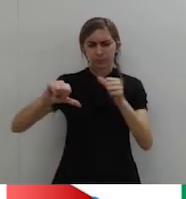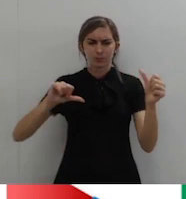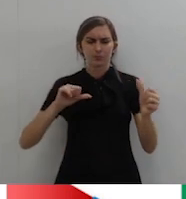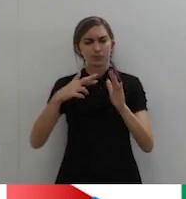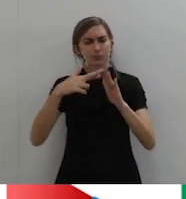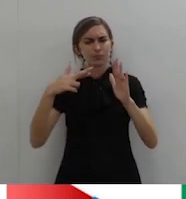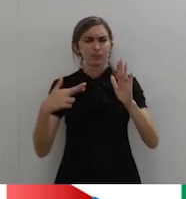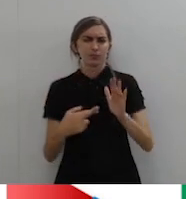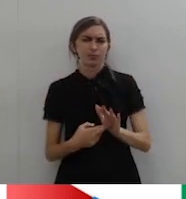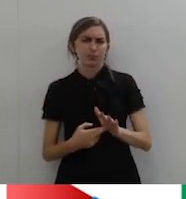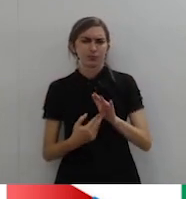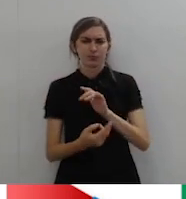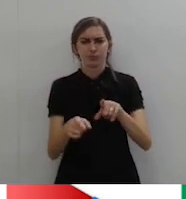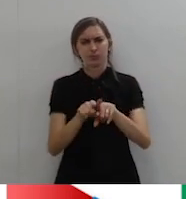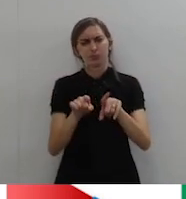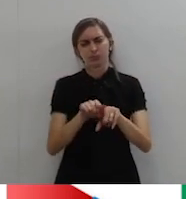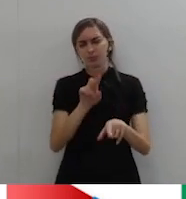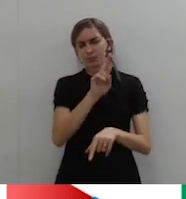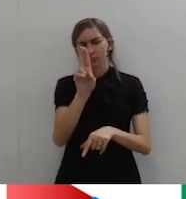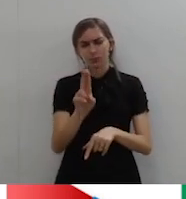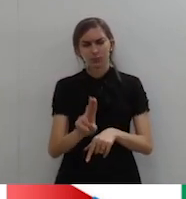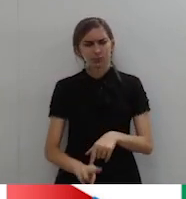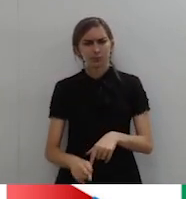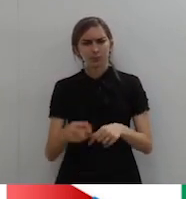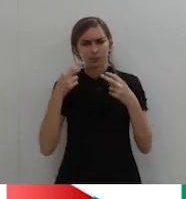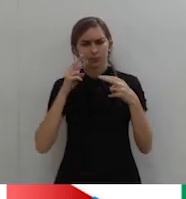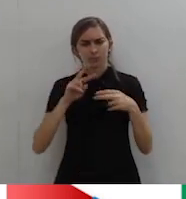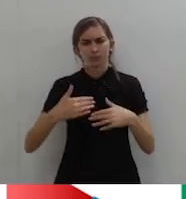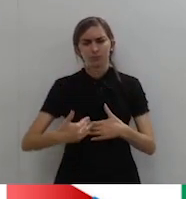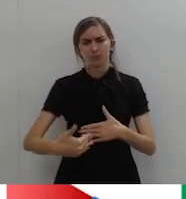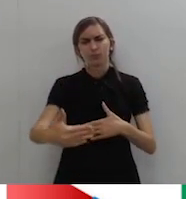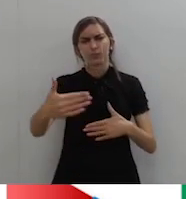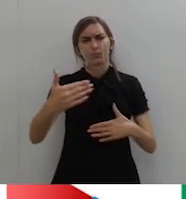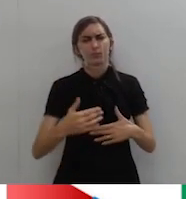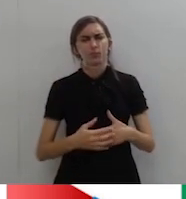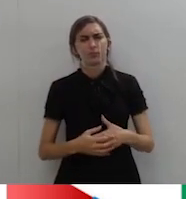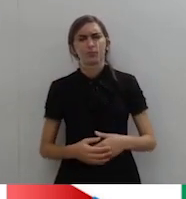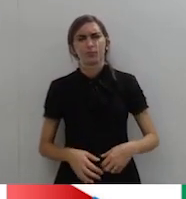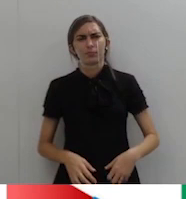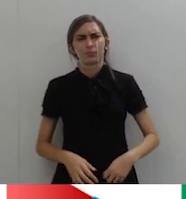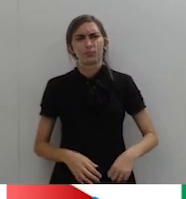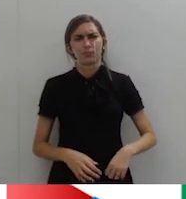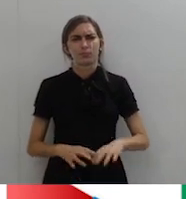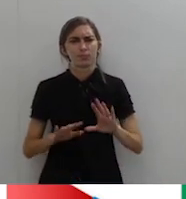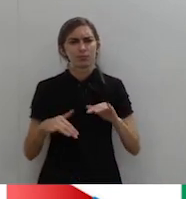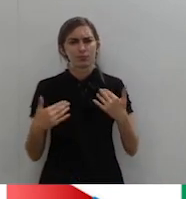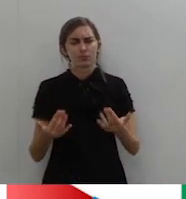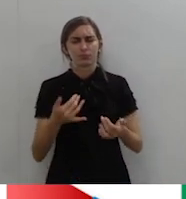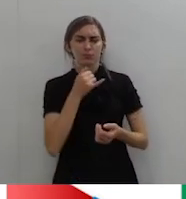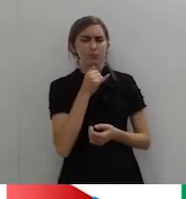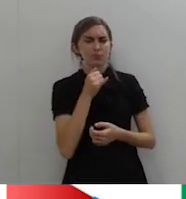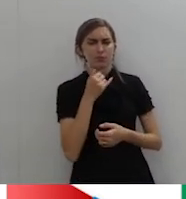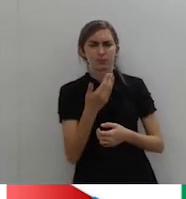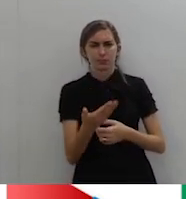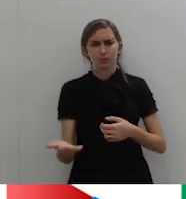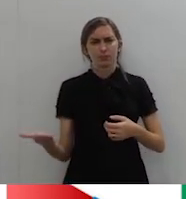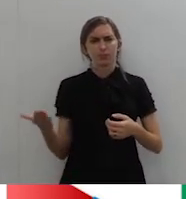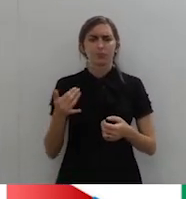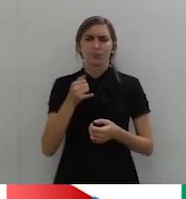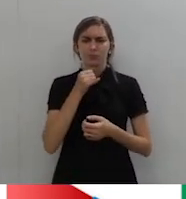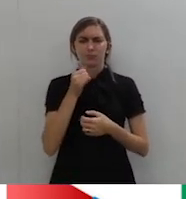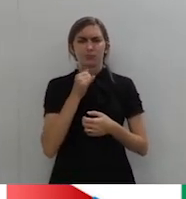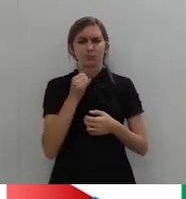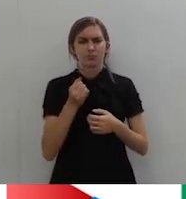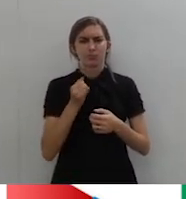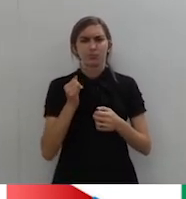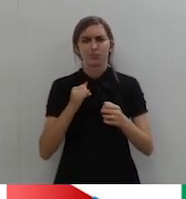as suas regras e até mesmo os seus nomes. A gente vai ver isso mais à frente. Então, por exemplo, citando alguns